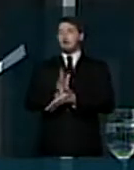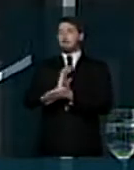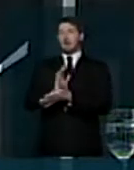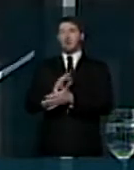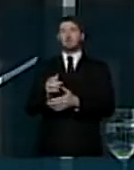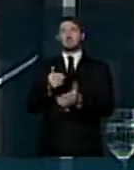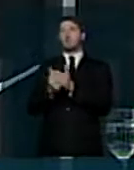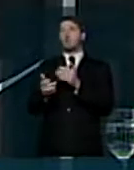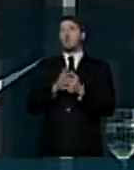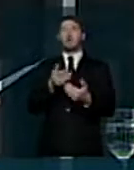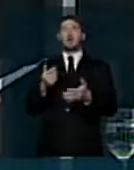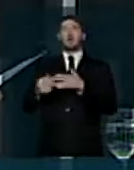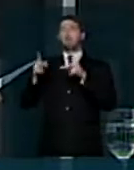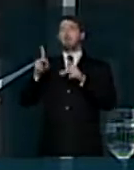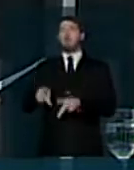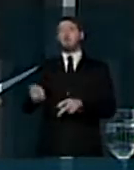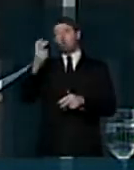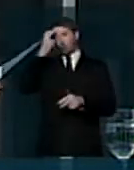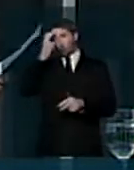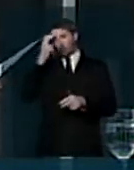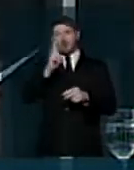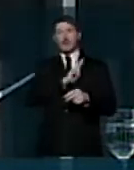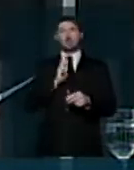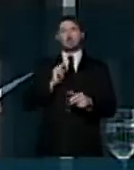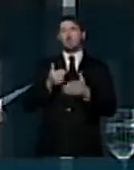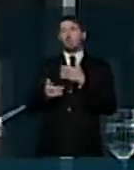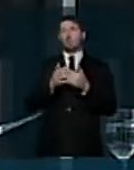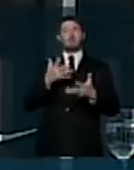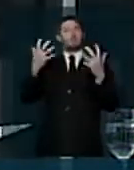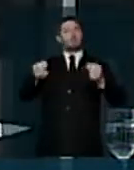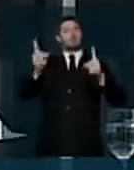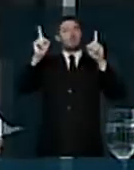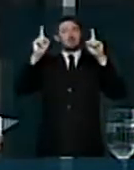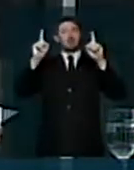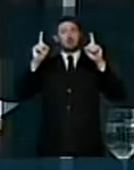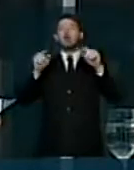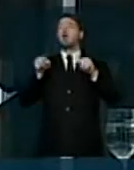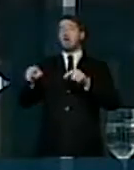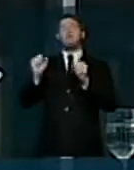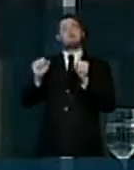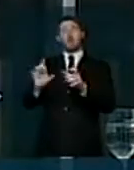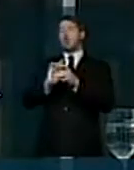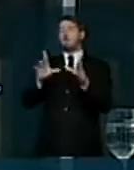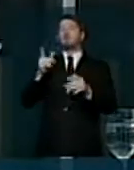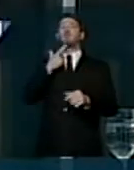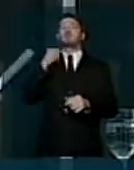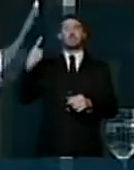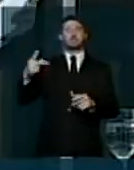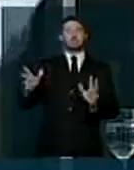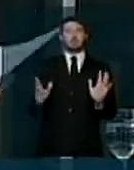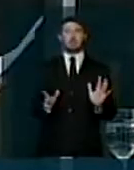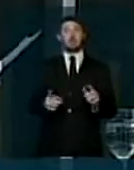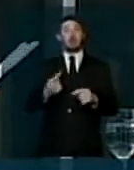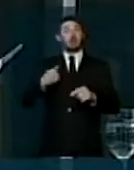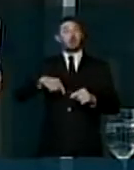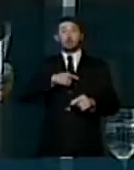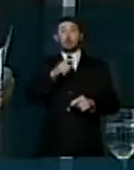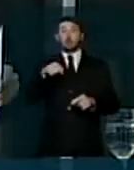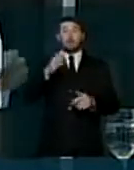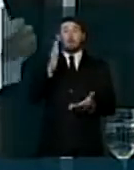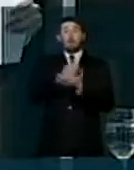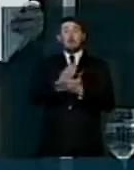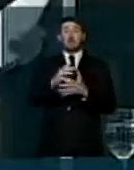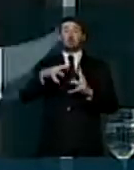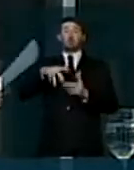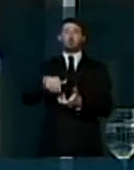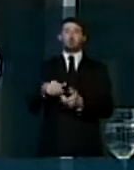qualquer povo de professar o seu culto e a sua fé no Brasil, porque o Brasil, senhoras e senhores, aqui nós somos um pedaço do mundo,